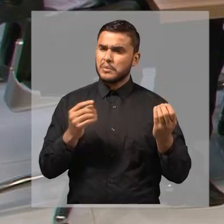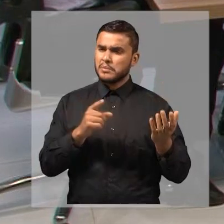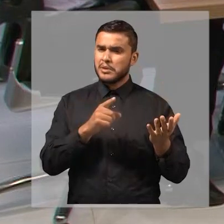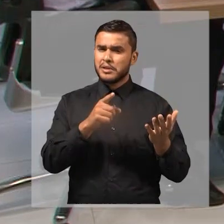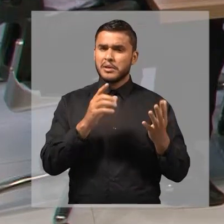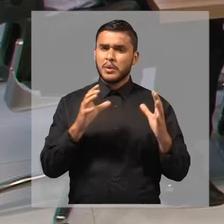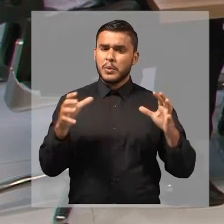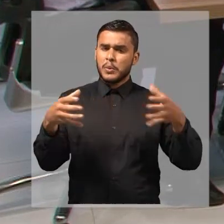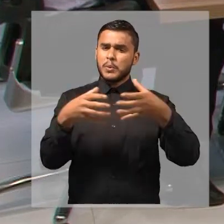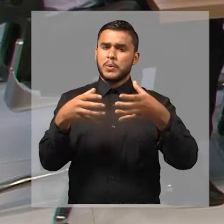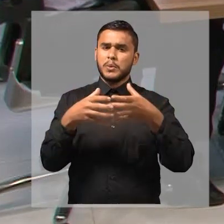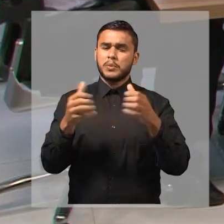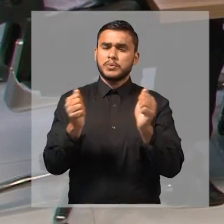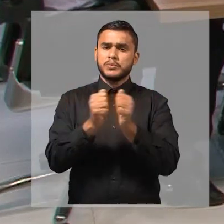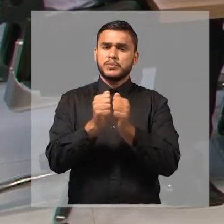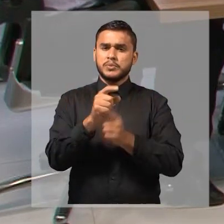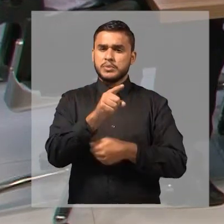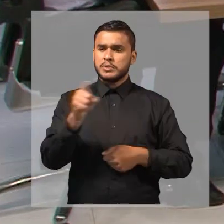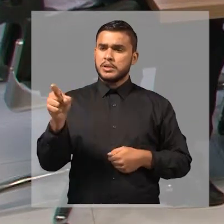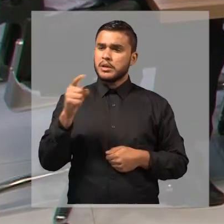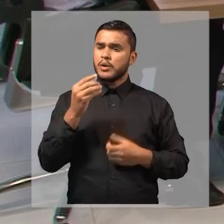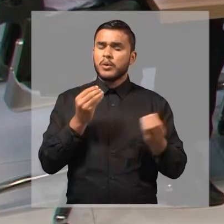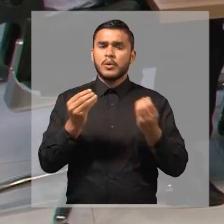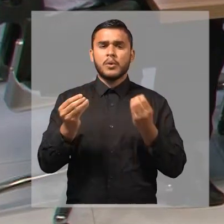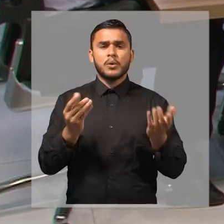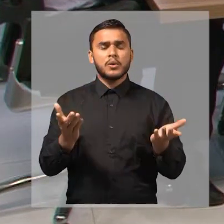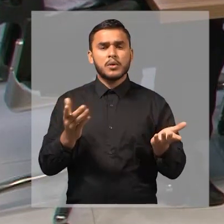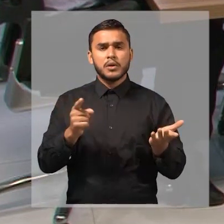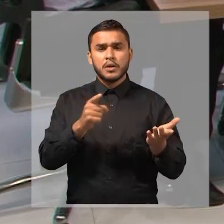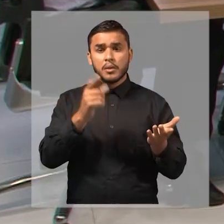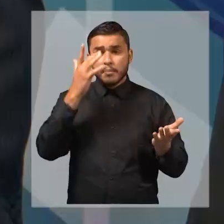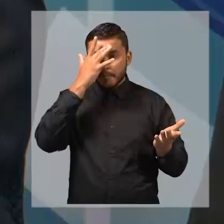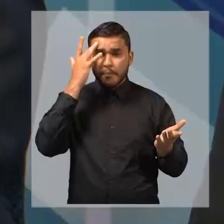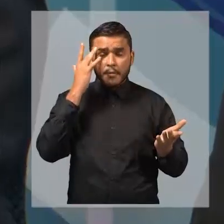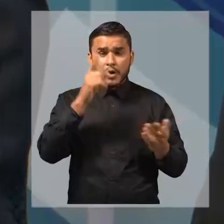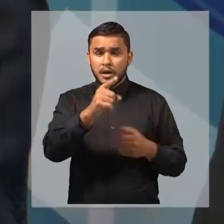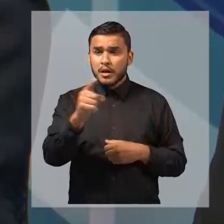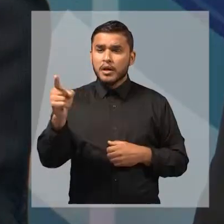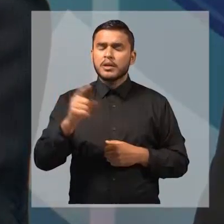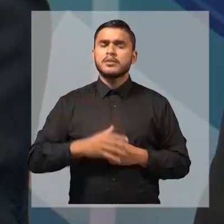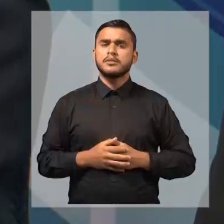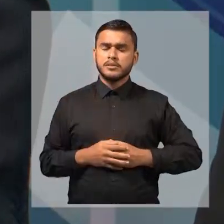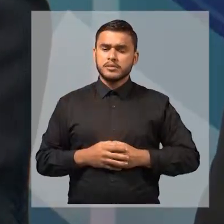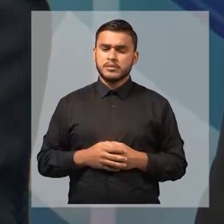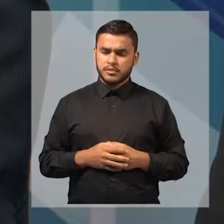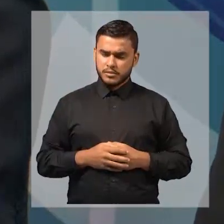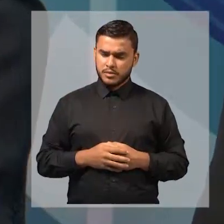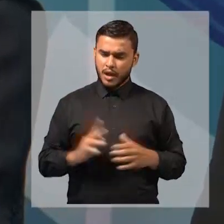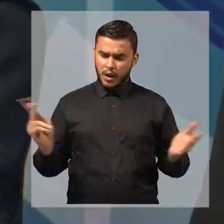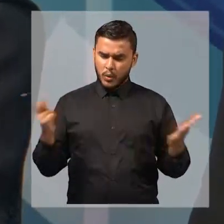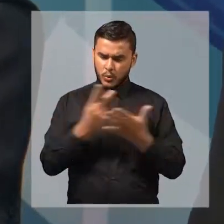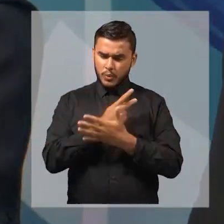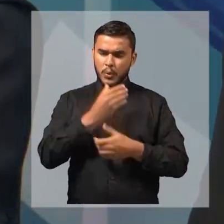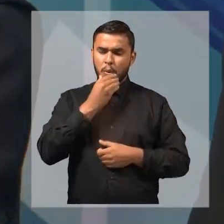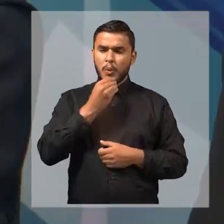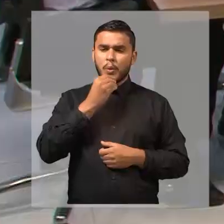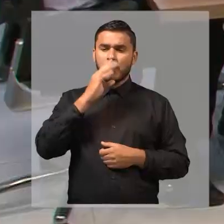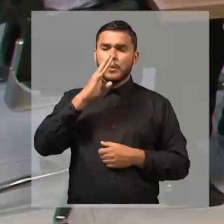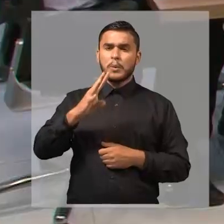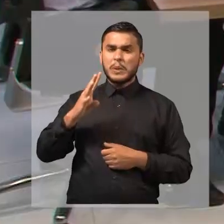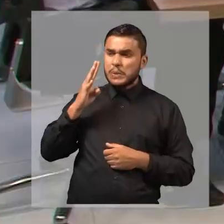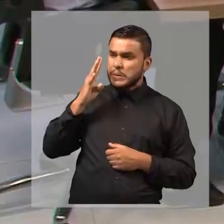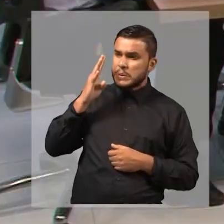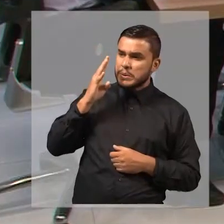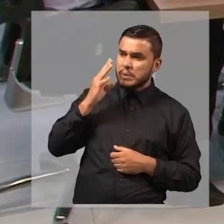parceiros, né, dos seus cônjuges, depois de uma denúncia como essa. Porque